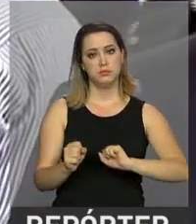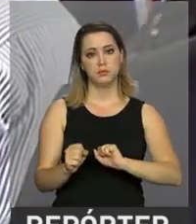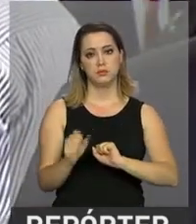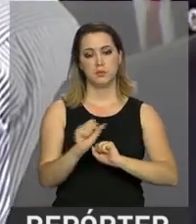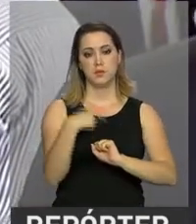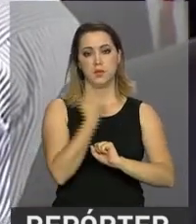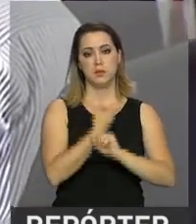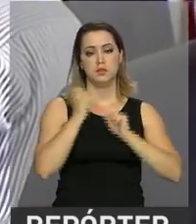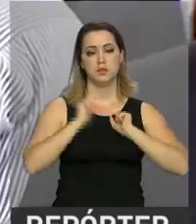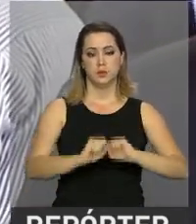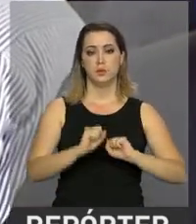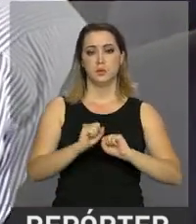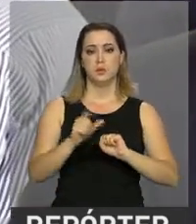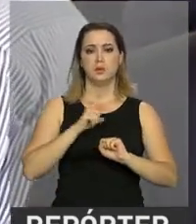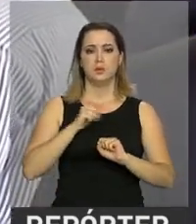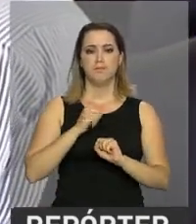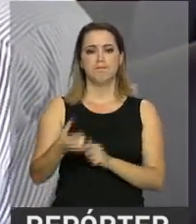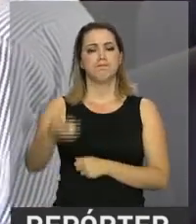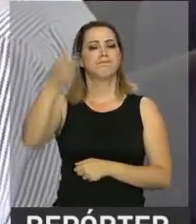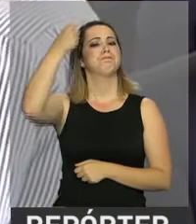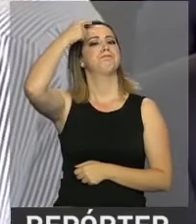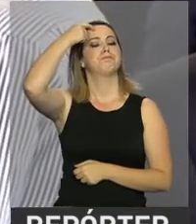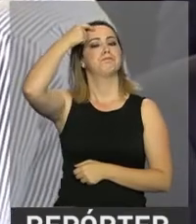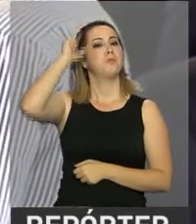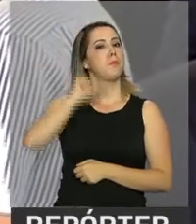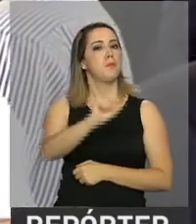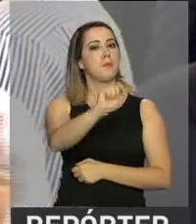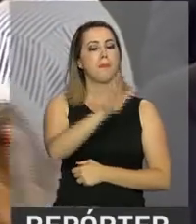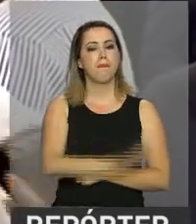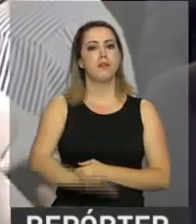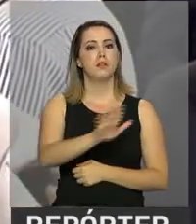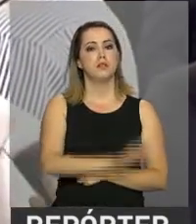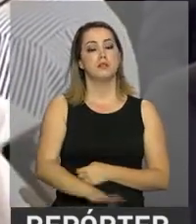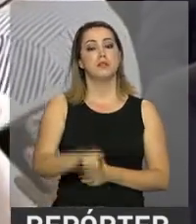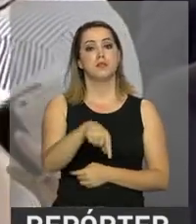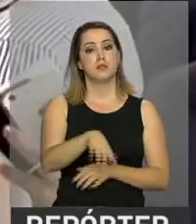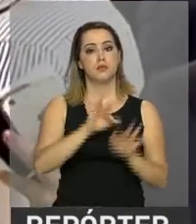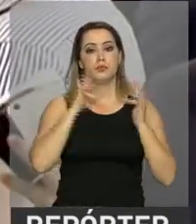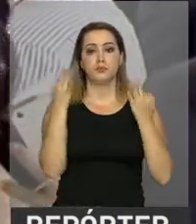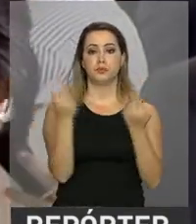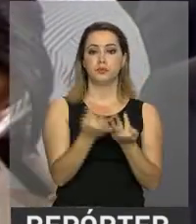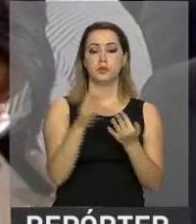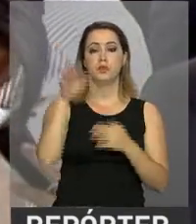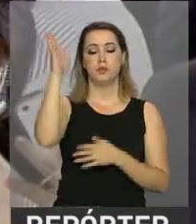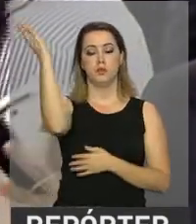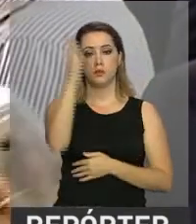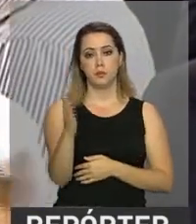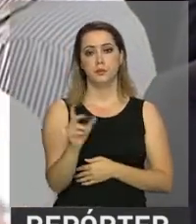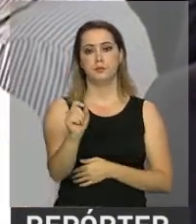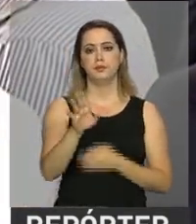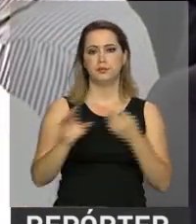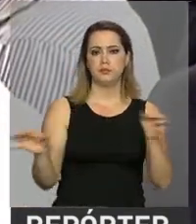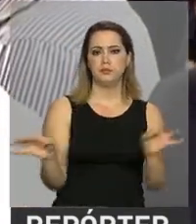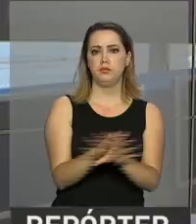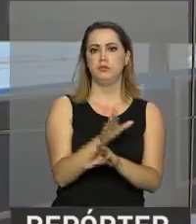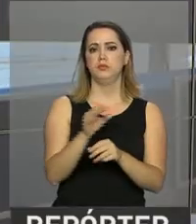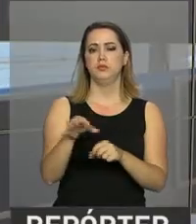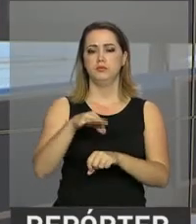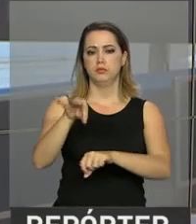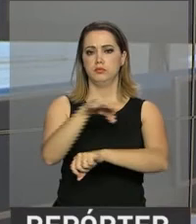ter também um desdobramento de conscientização das crianças brasileiras de combate ao